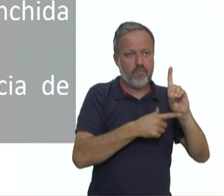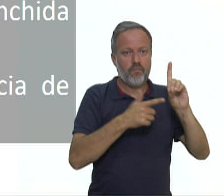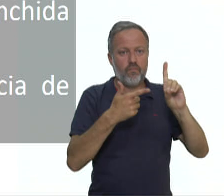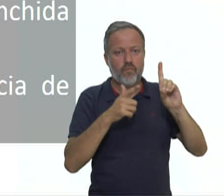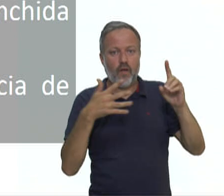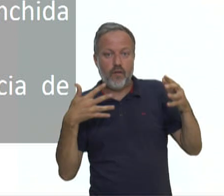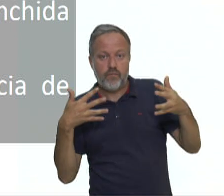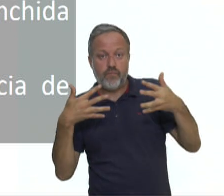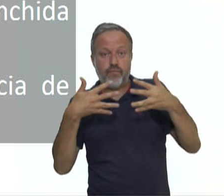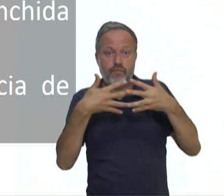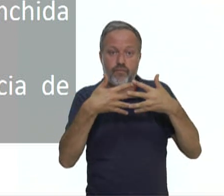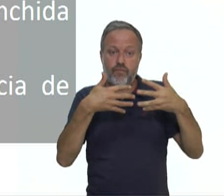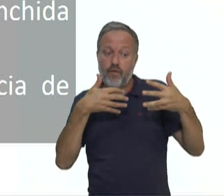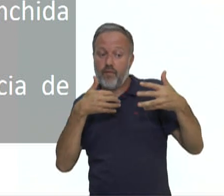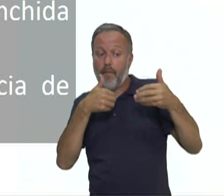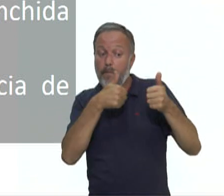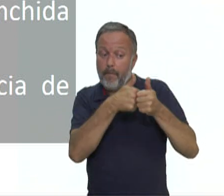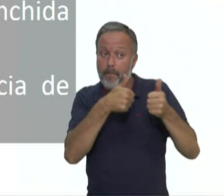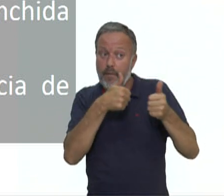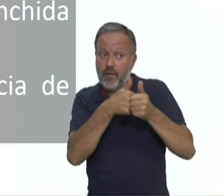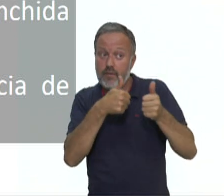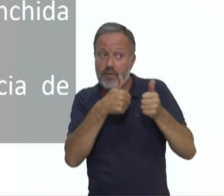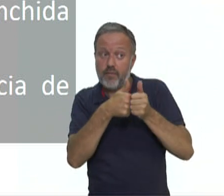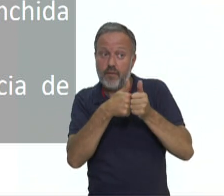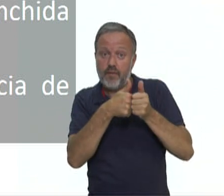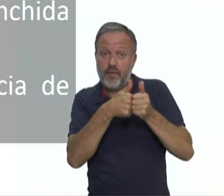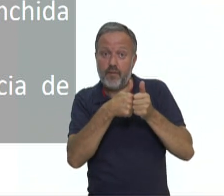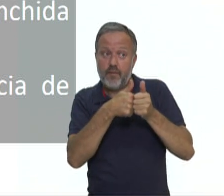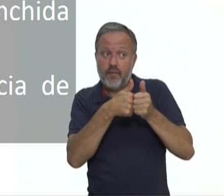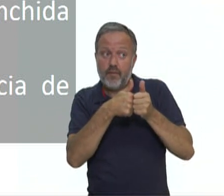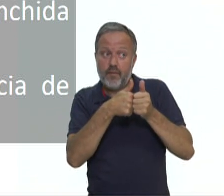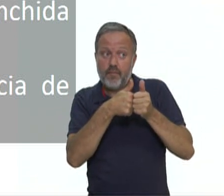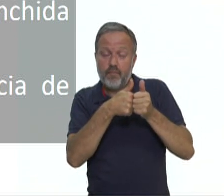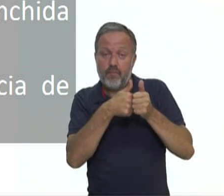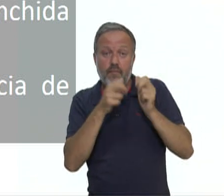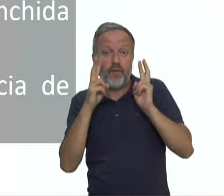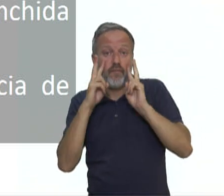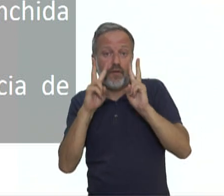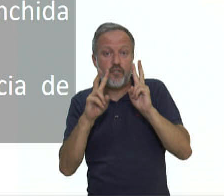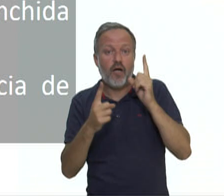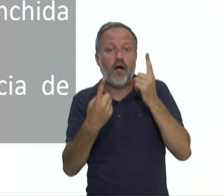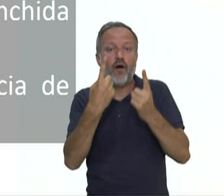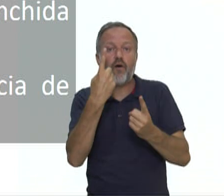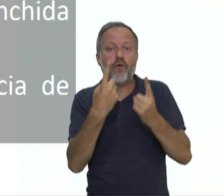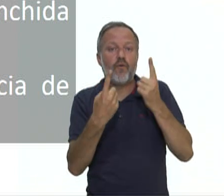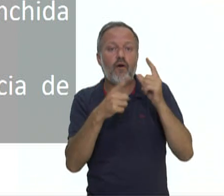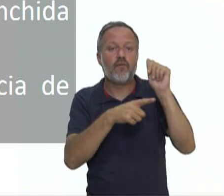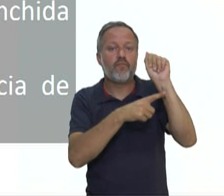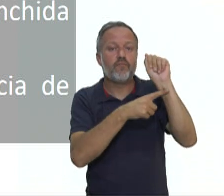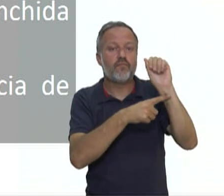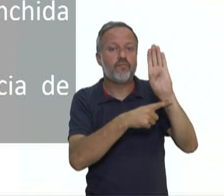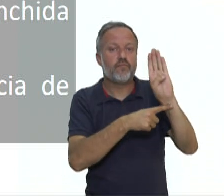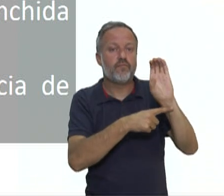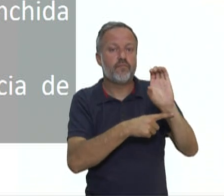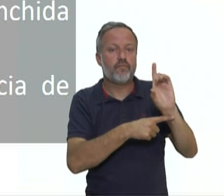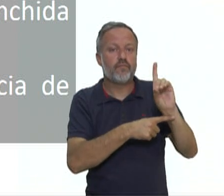outros elementos próximos a eles. Leia de novo com atenção, escolha a correta e já retornamos.